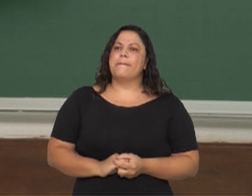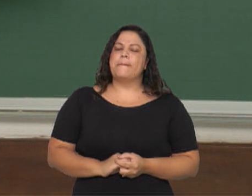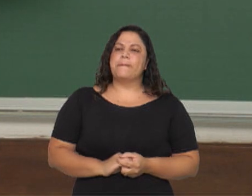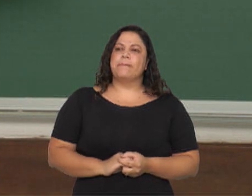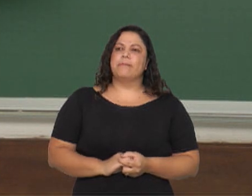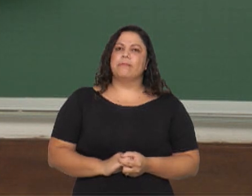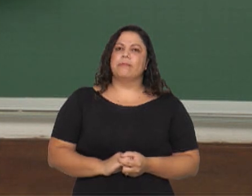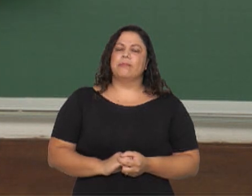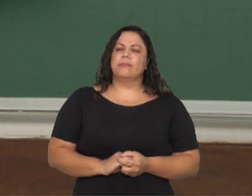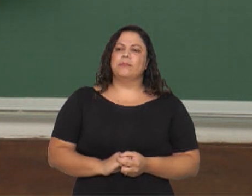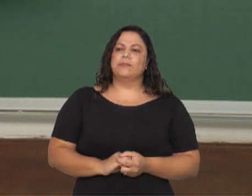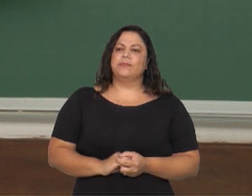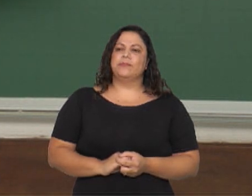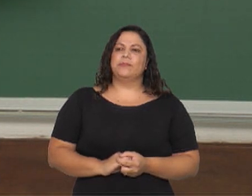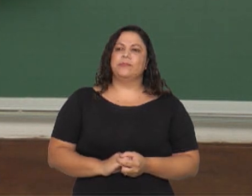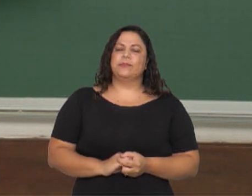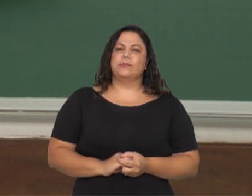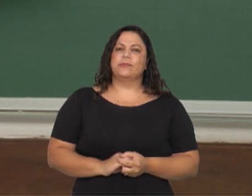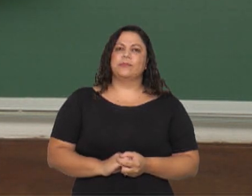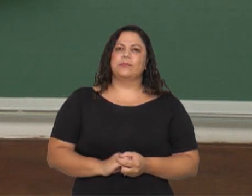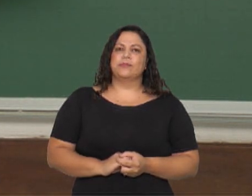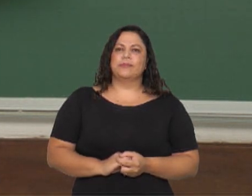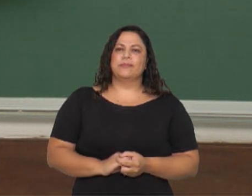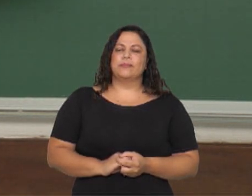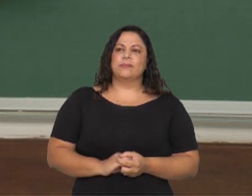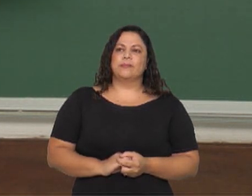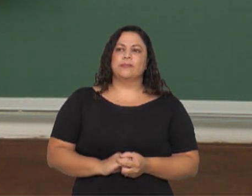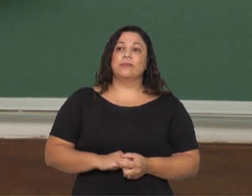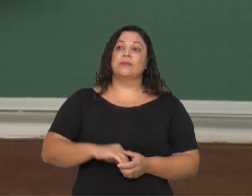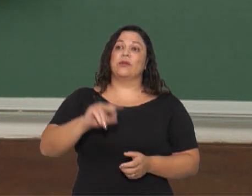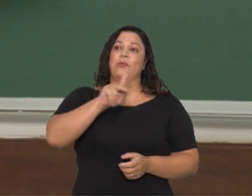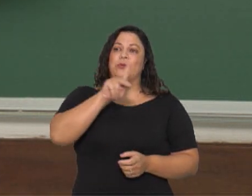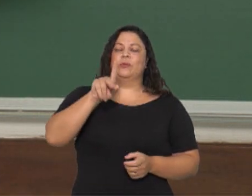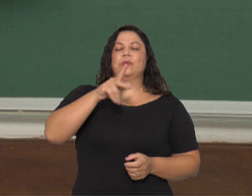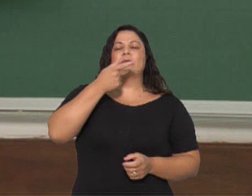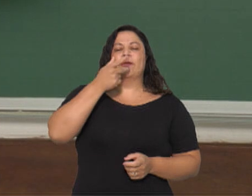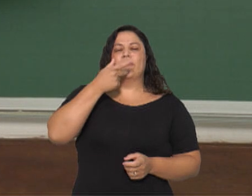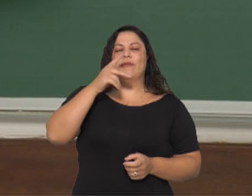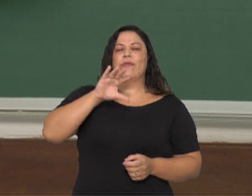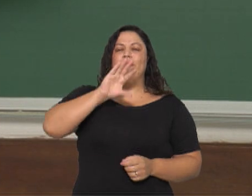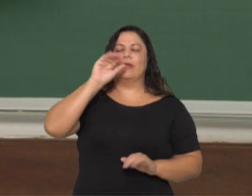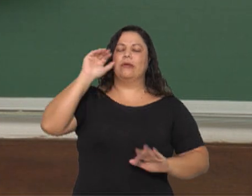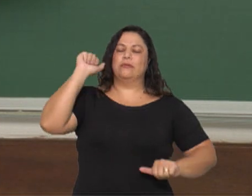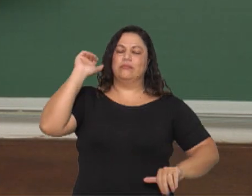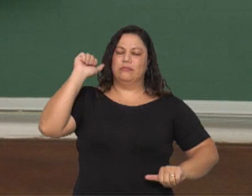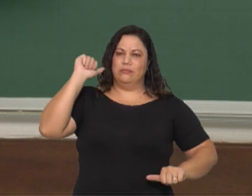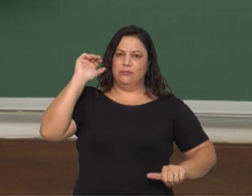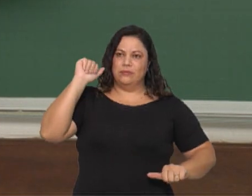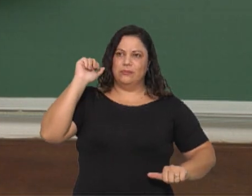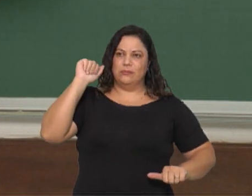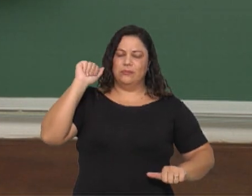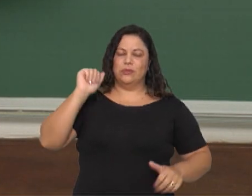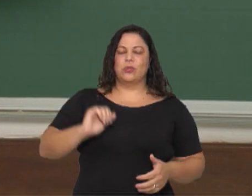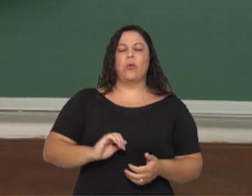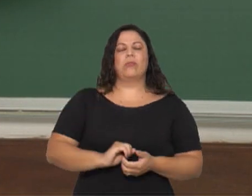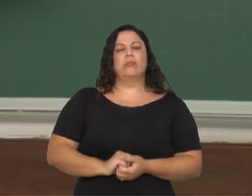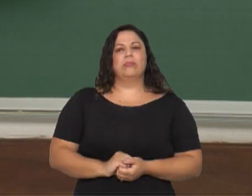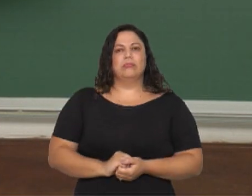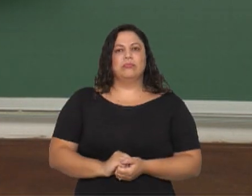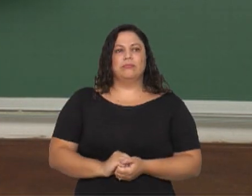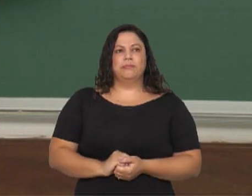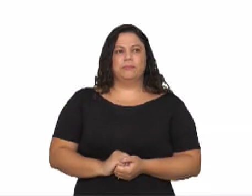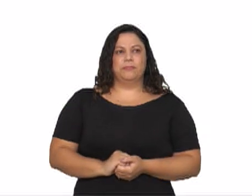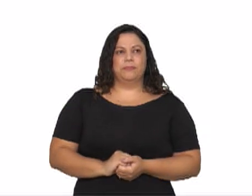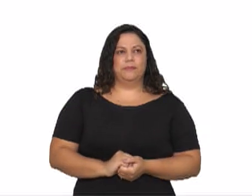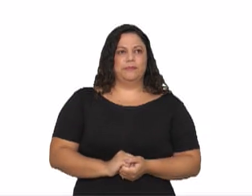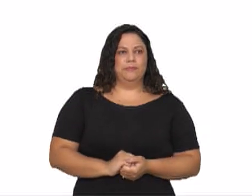¿Os acordáis de la clase passada? Em la clase passada tratamos de las orações condicionais também. Hipóteses. Eu